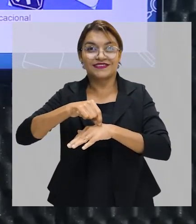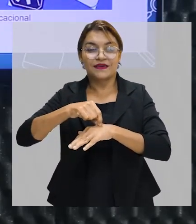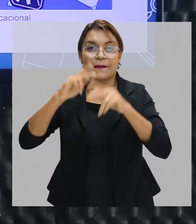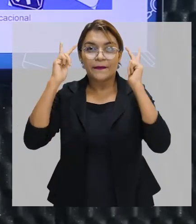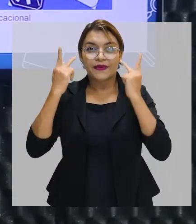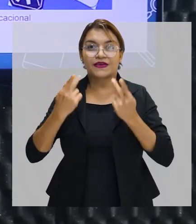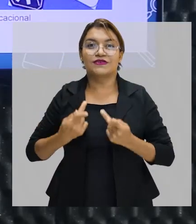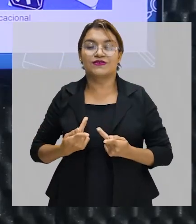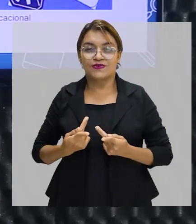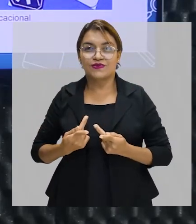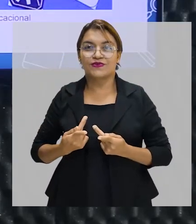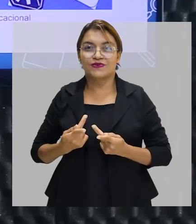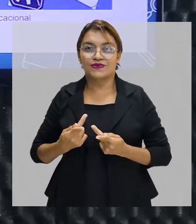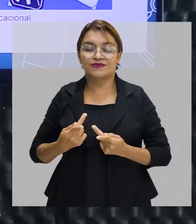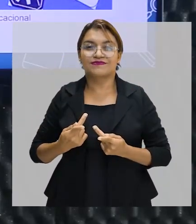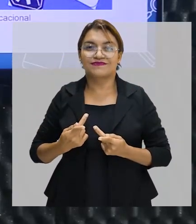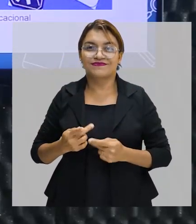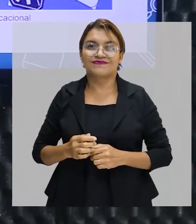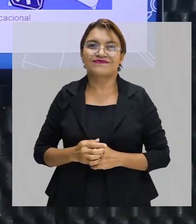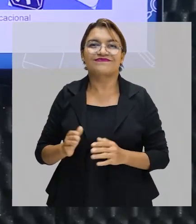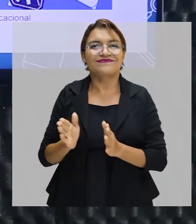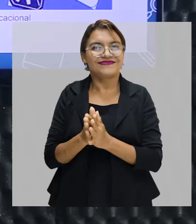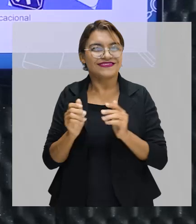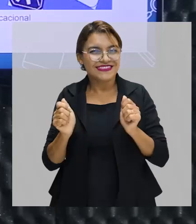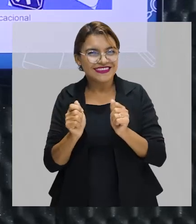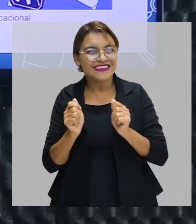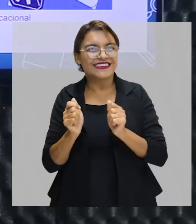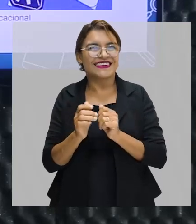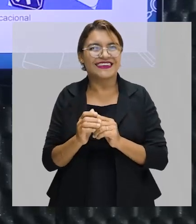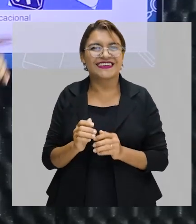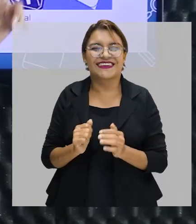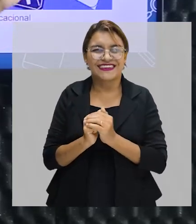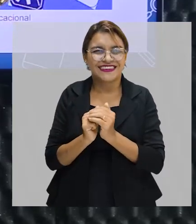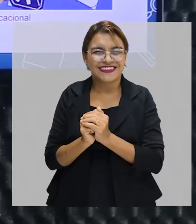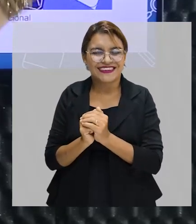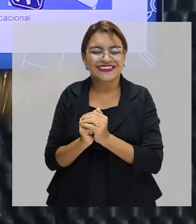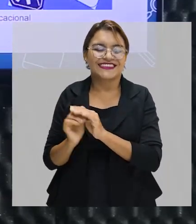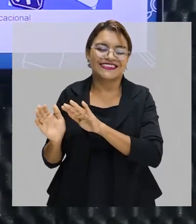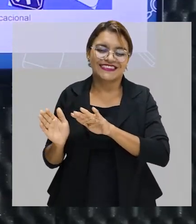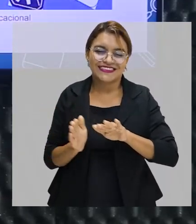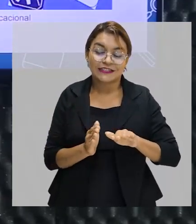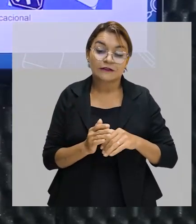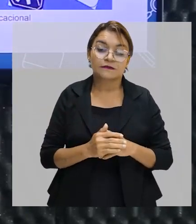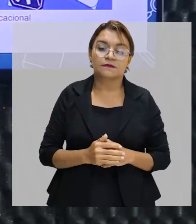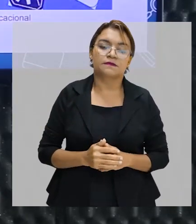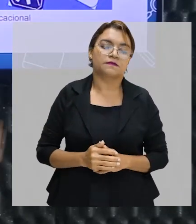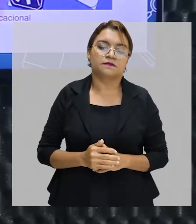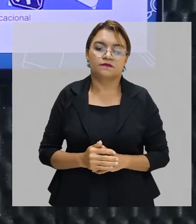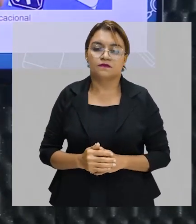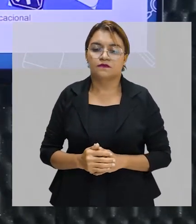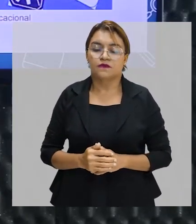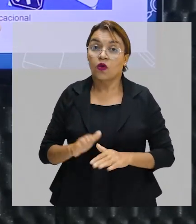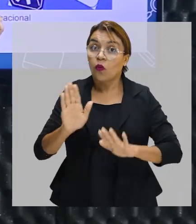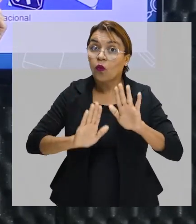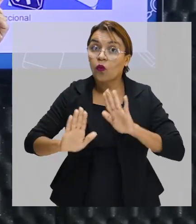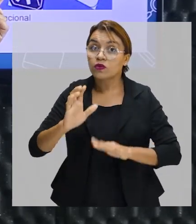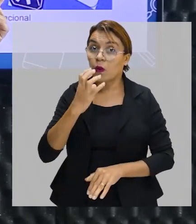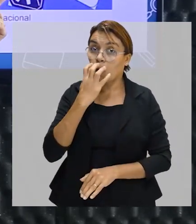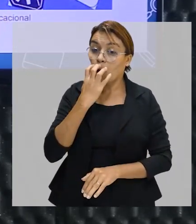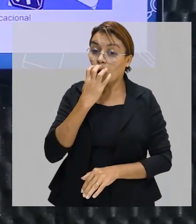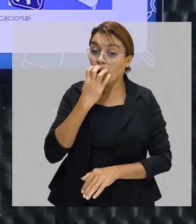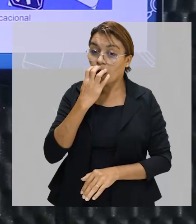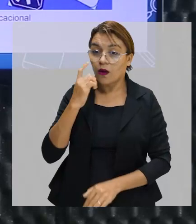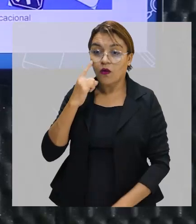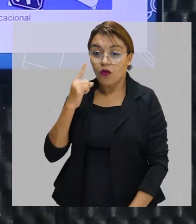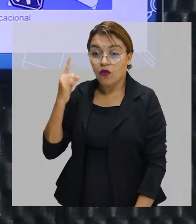e habitou no meio de nós. Aleluia, irmão. Amém. Cuidado com o cão bravo. Ó, tem palavra que não tem,